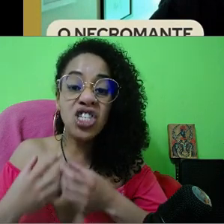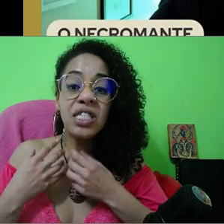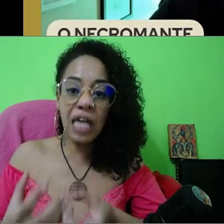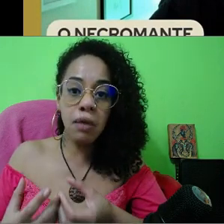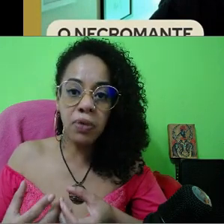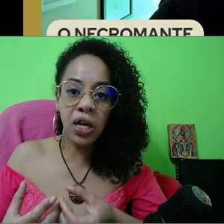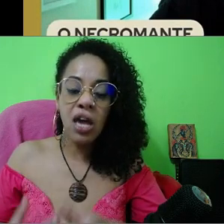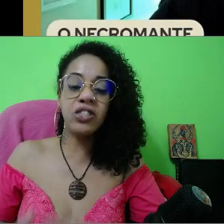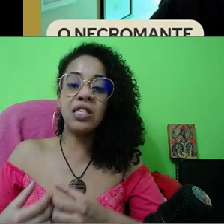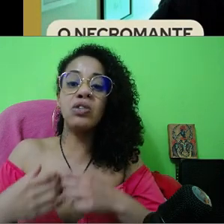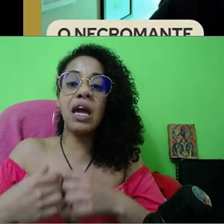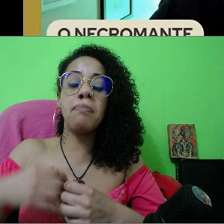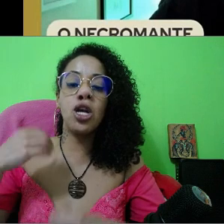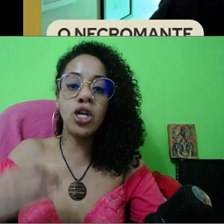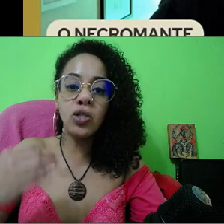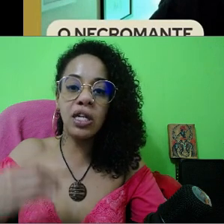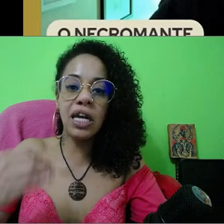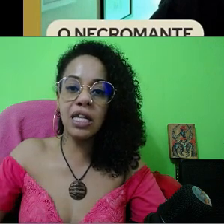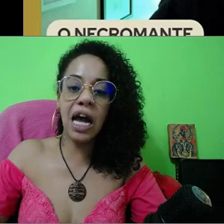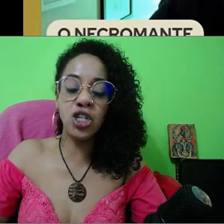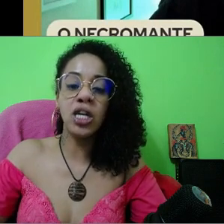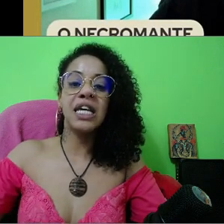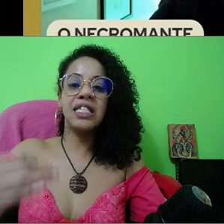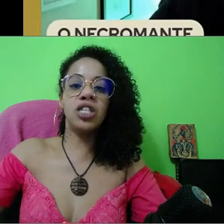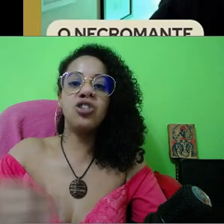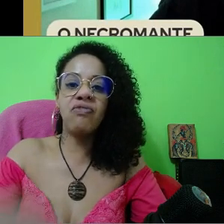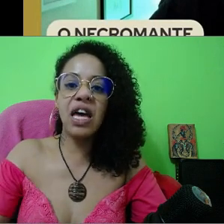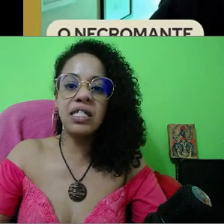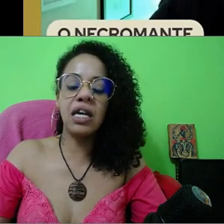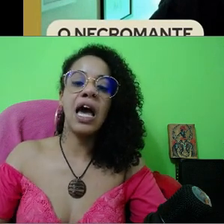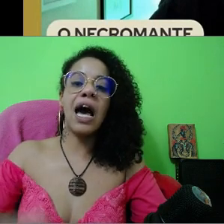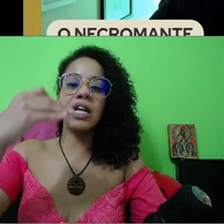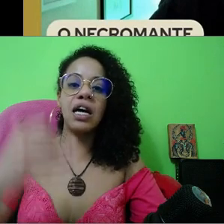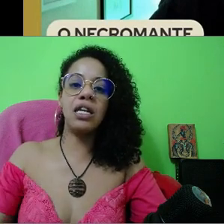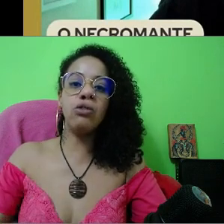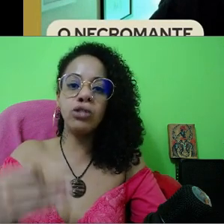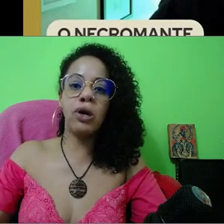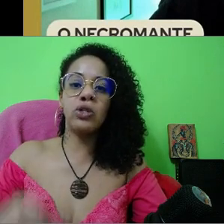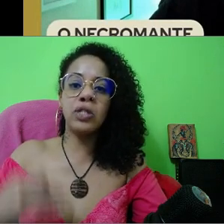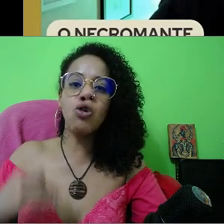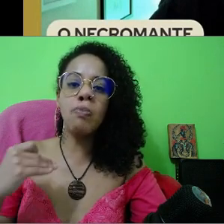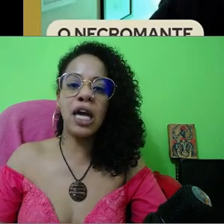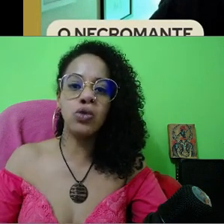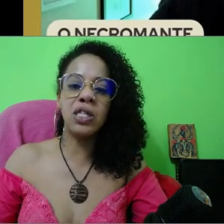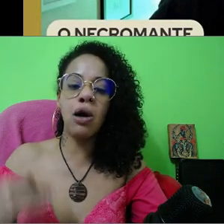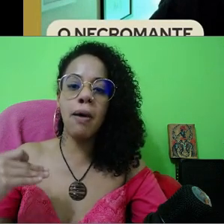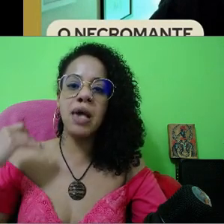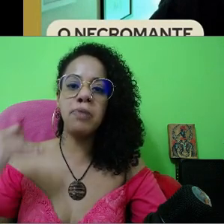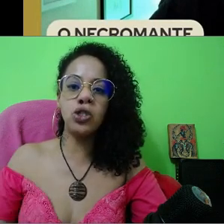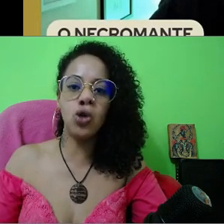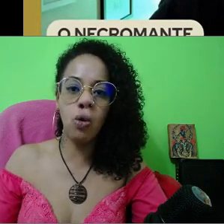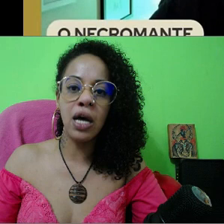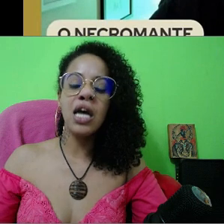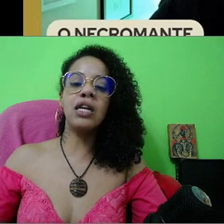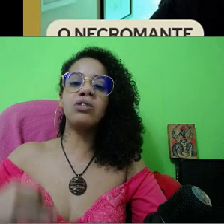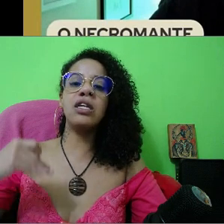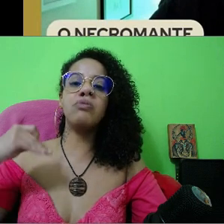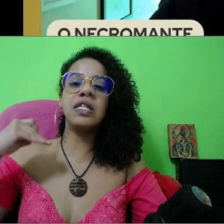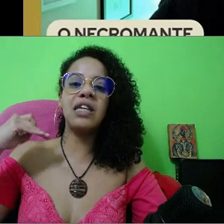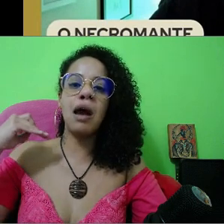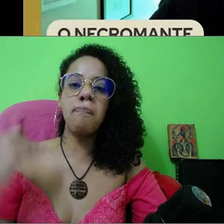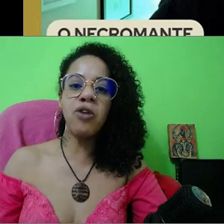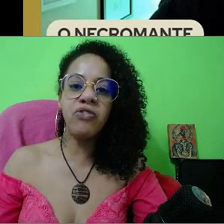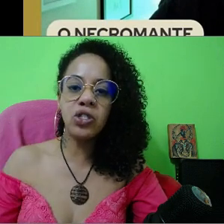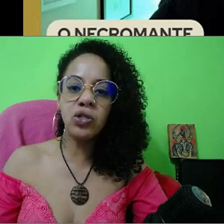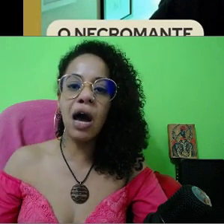é o que eu sinto desde sempre Vocês não tem a menor solidariedade se tivessem atacariam os meus argumentos e não a minha pessoa não